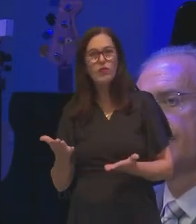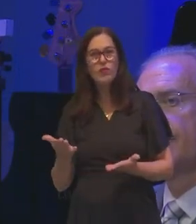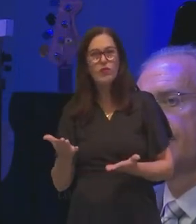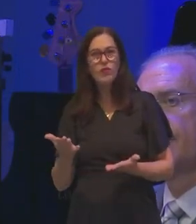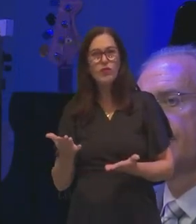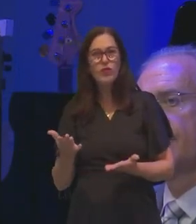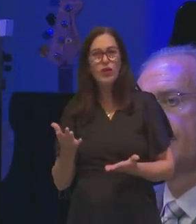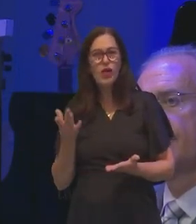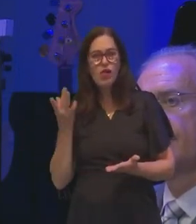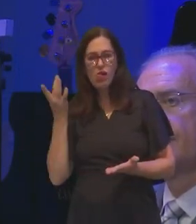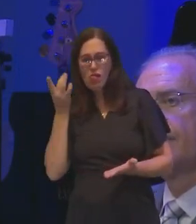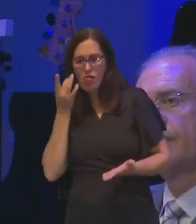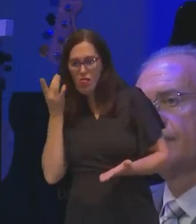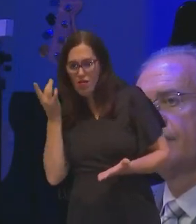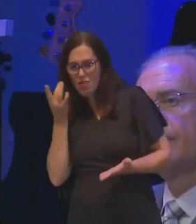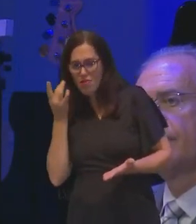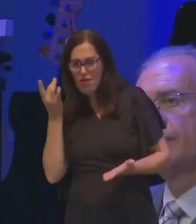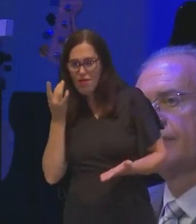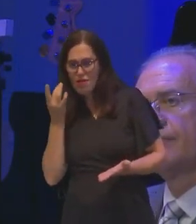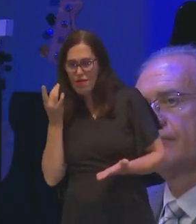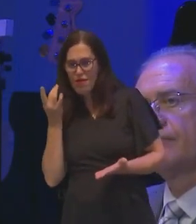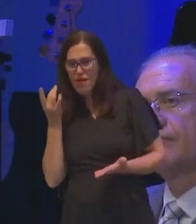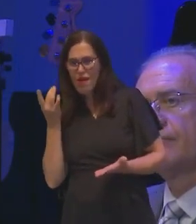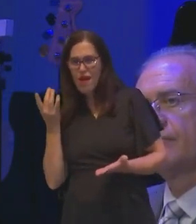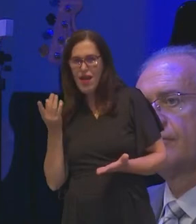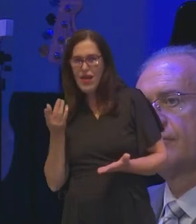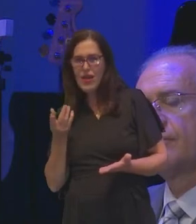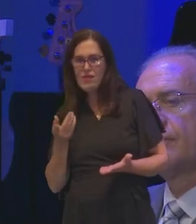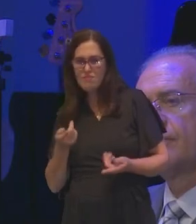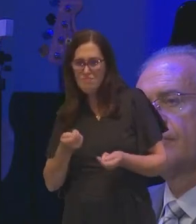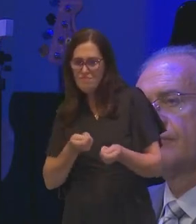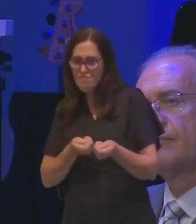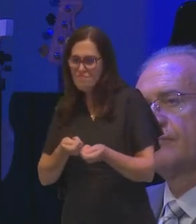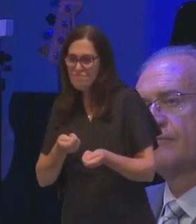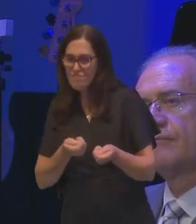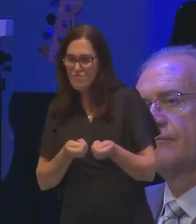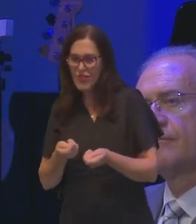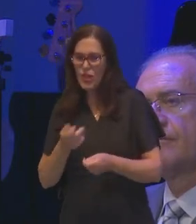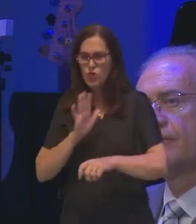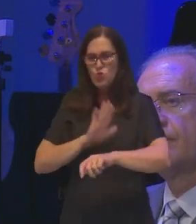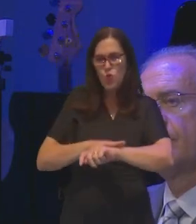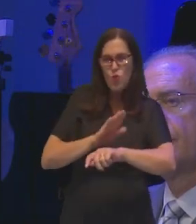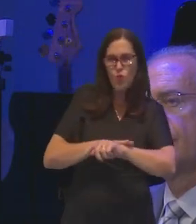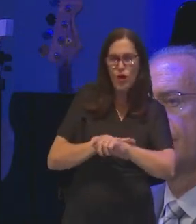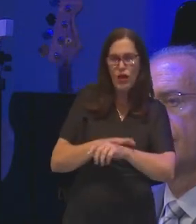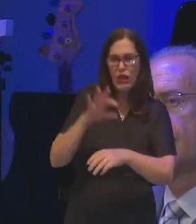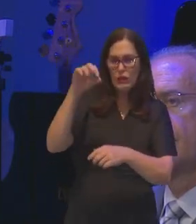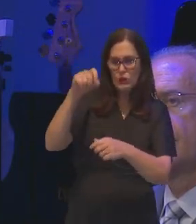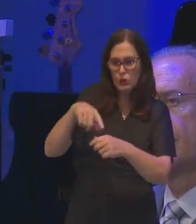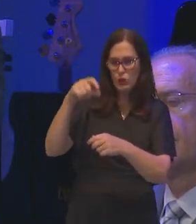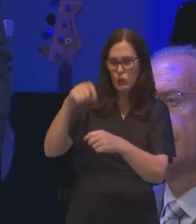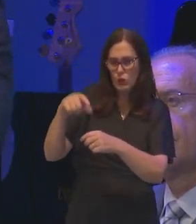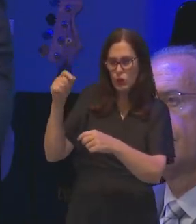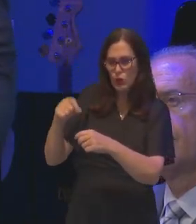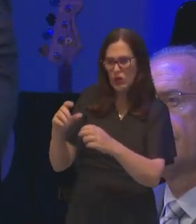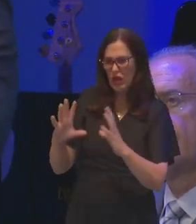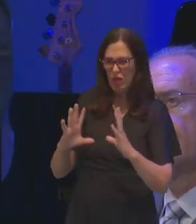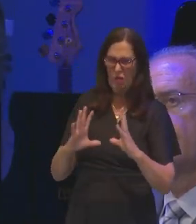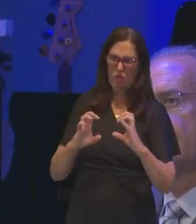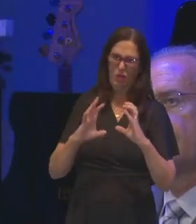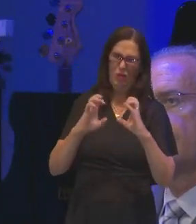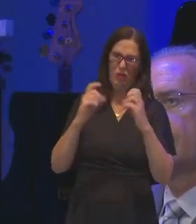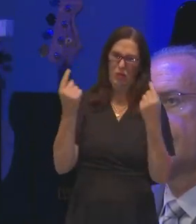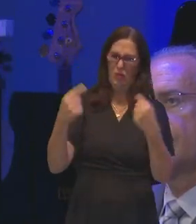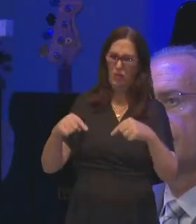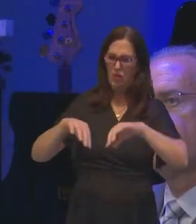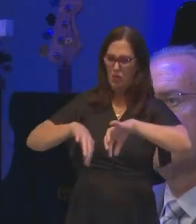E o que o diabo faz, ele se apodera, ele se aproveita de algumas situações para semear a semente da discórdia,